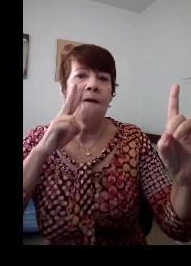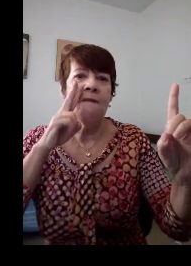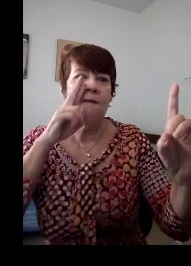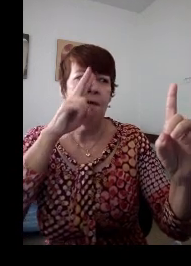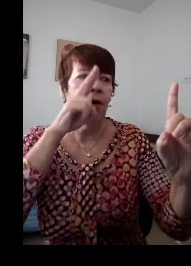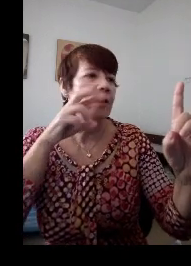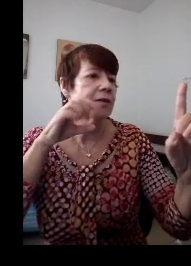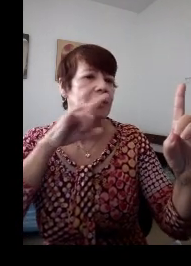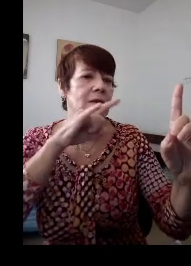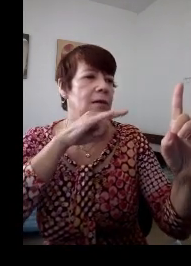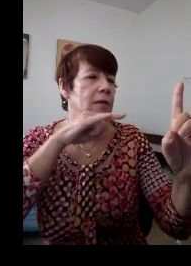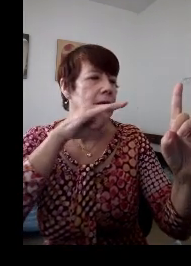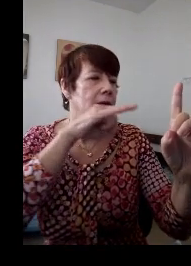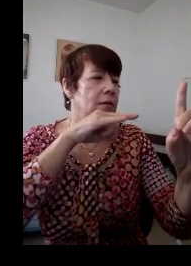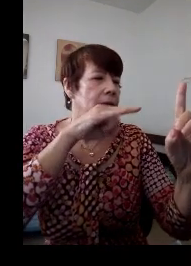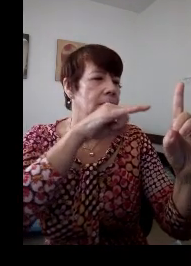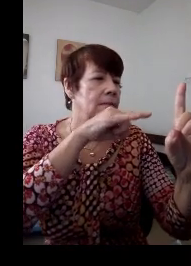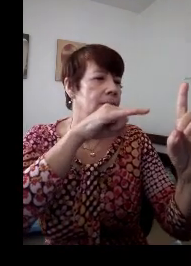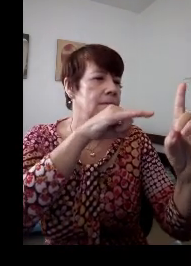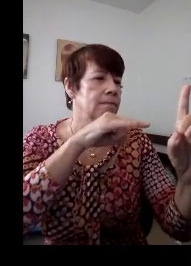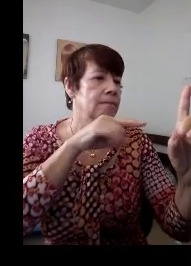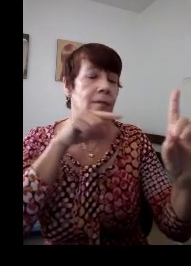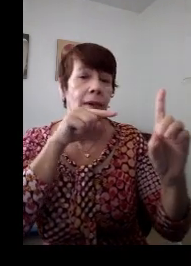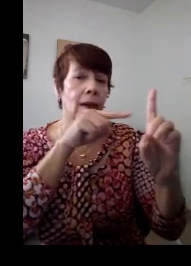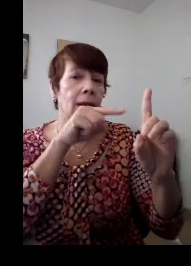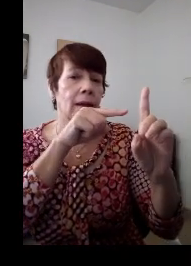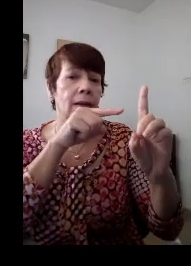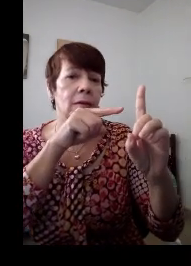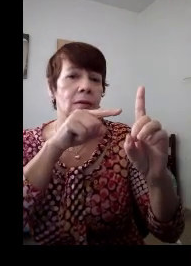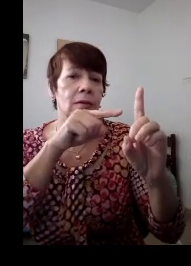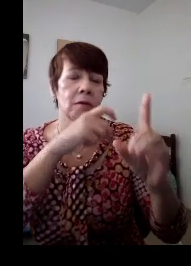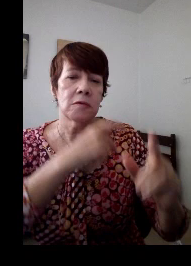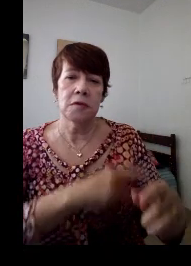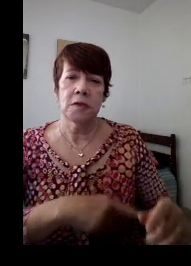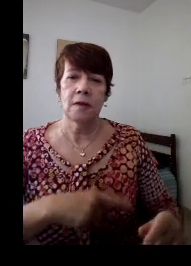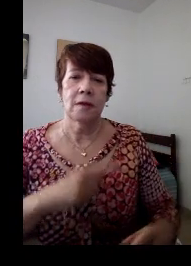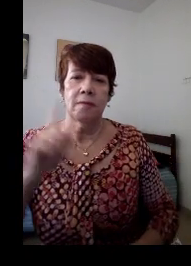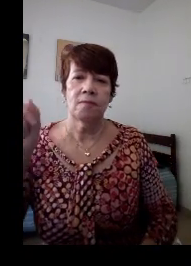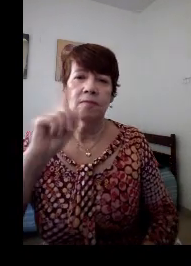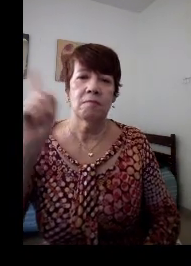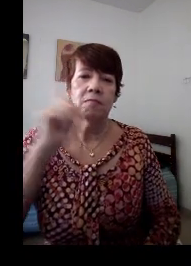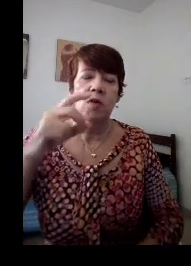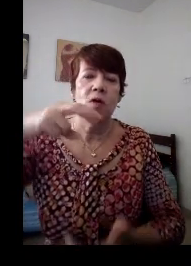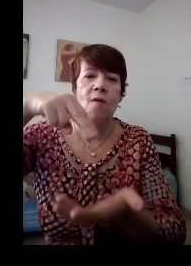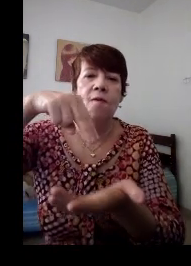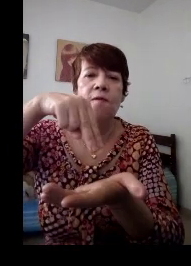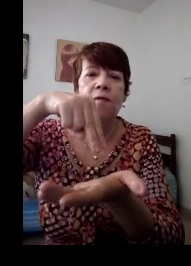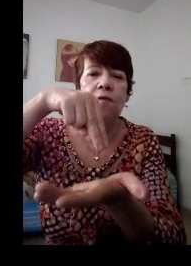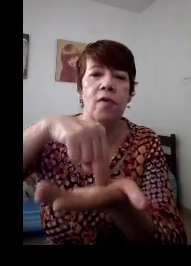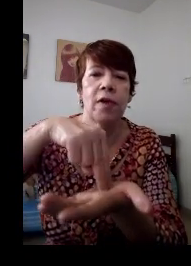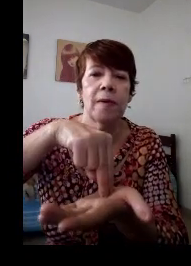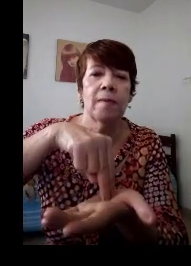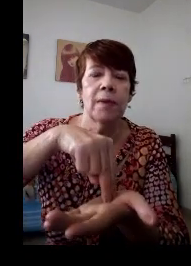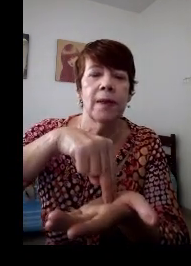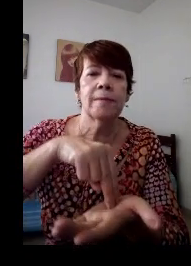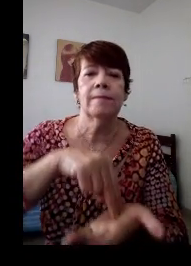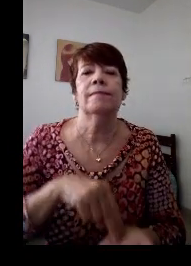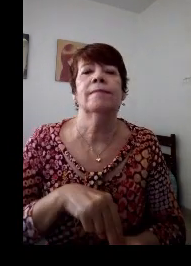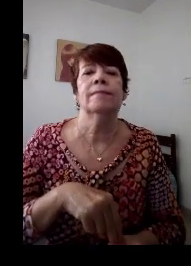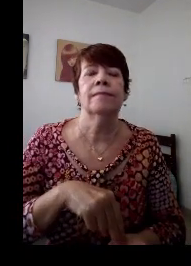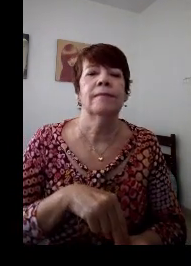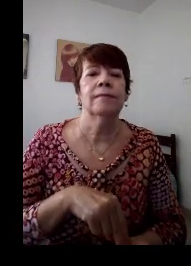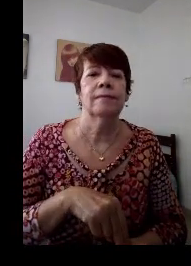né? Só que José dava importância para aquela tentação? Não